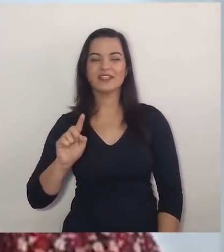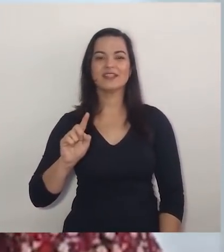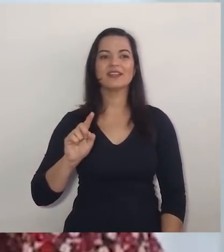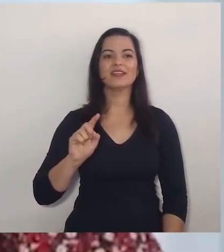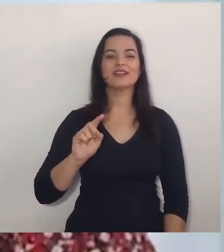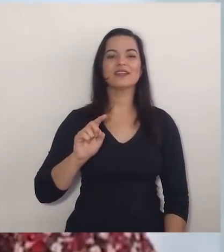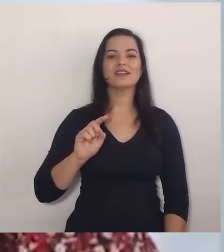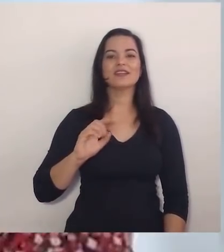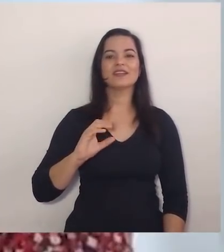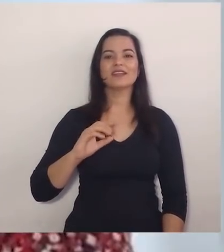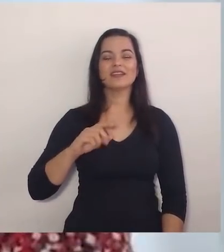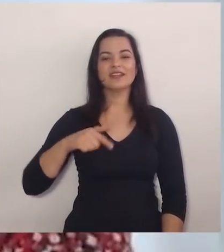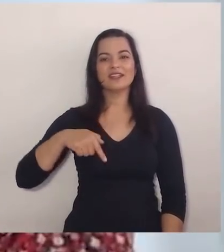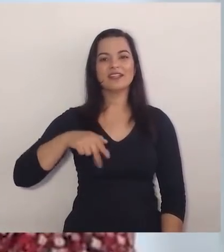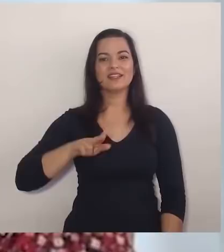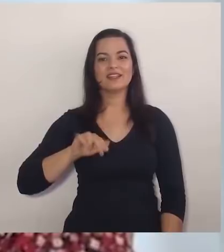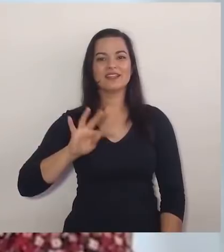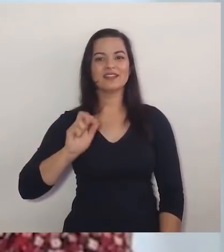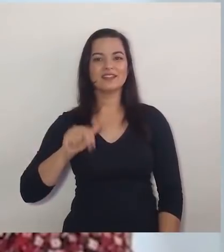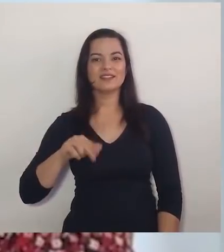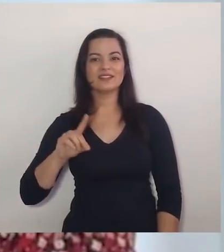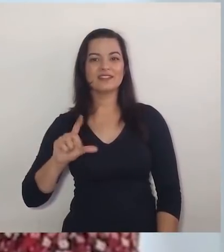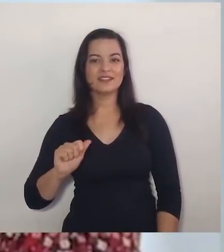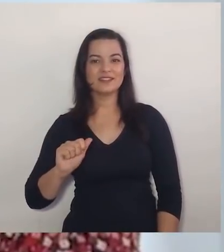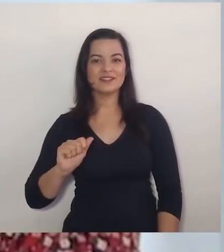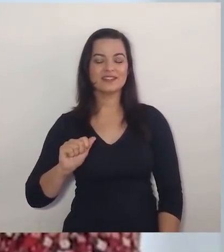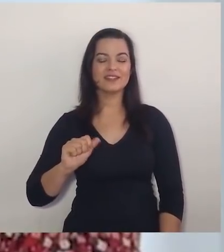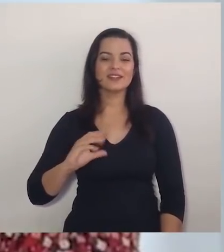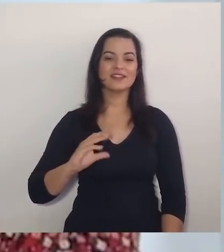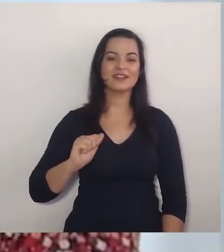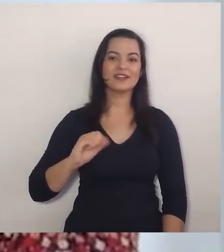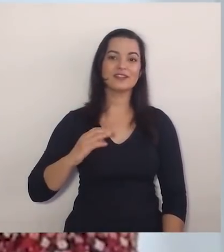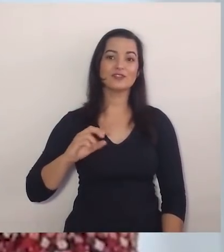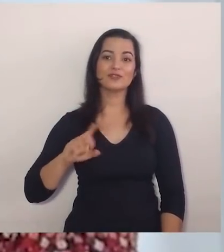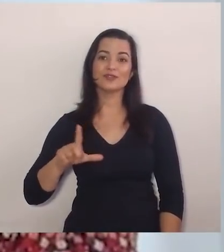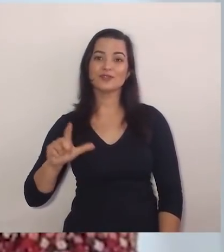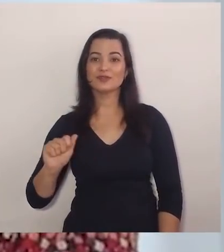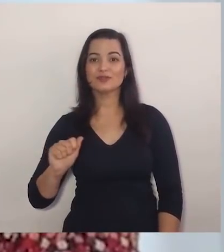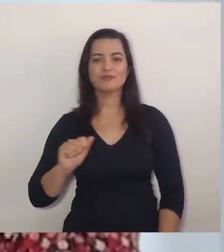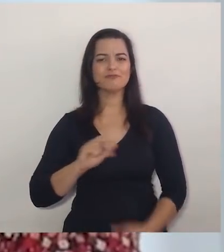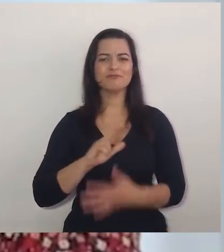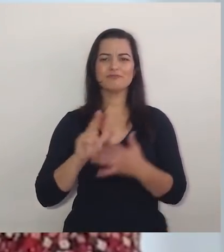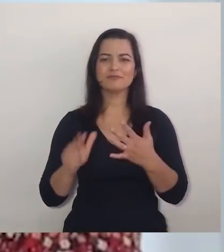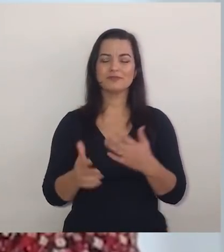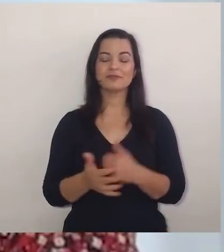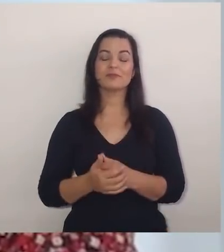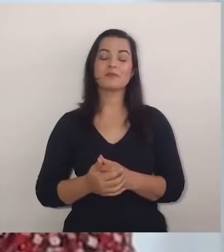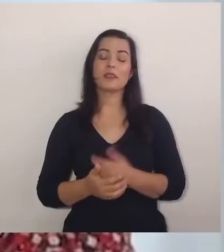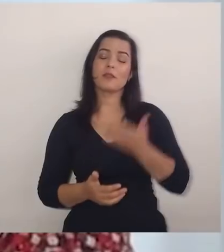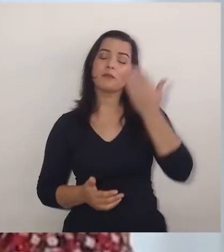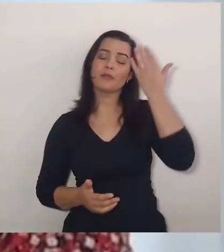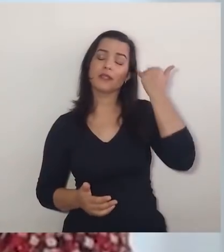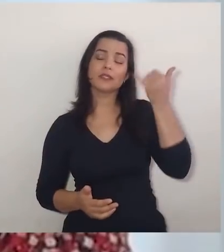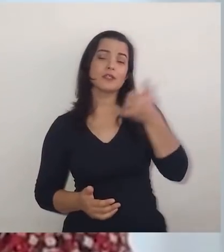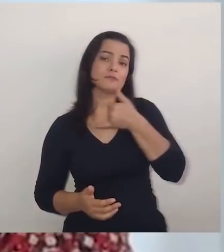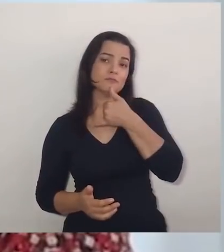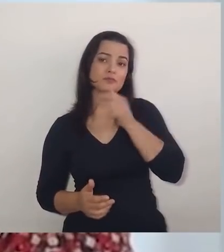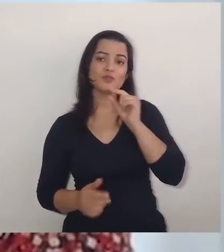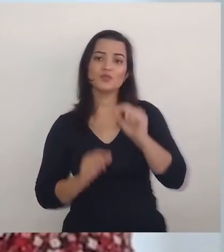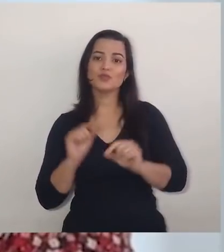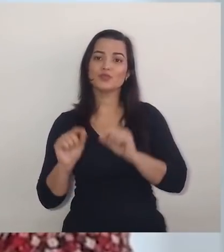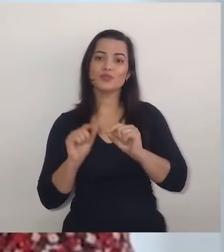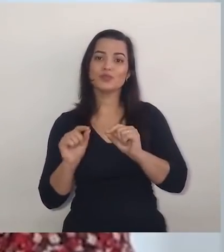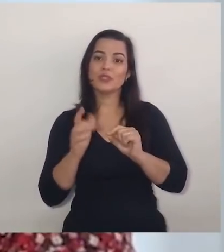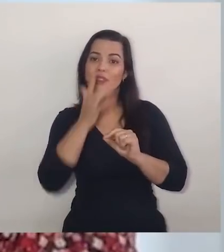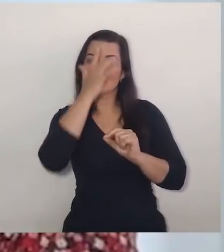e caçula. Infelizmente, a vinda dos africanos para o nosso país há muitos anos atrás